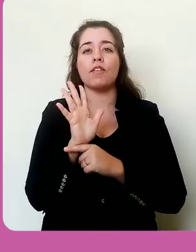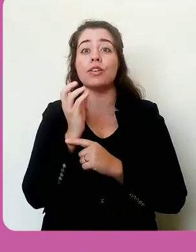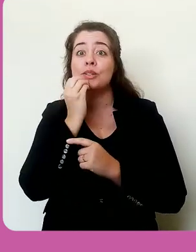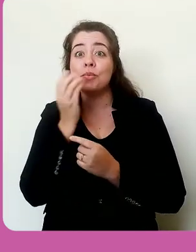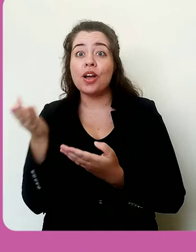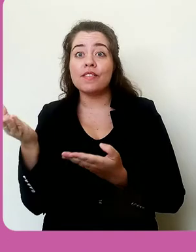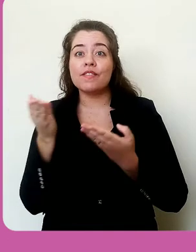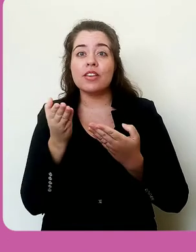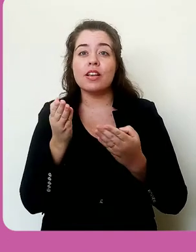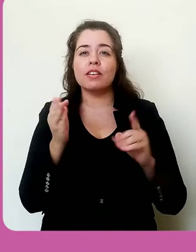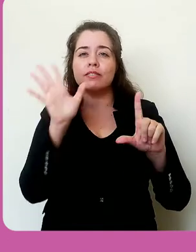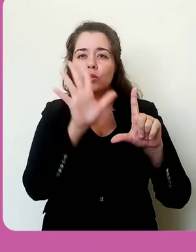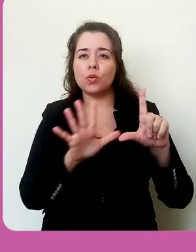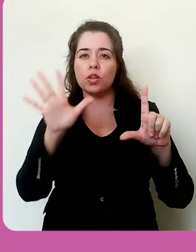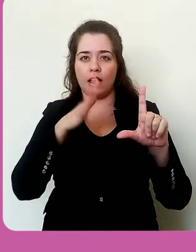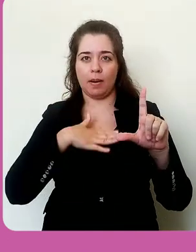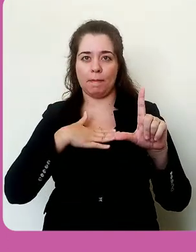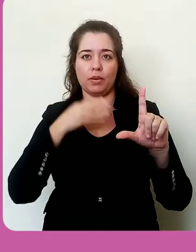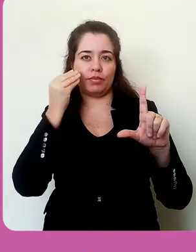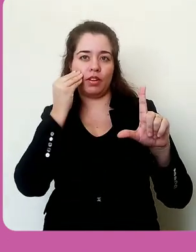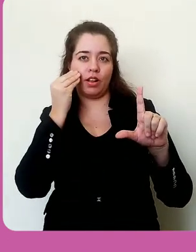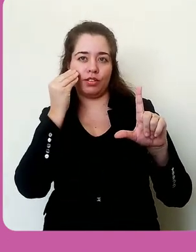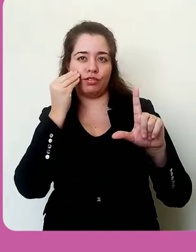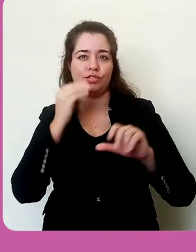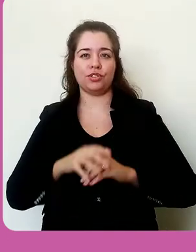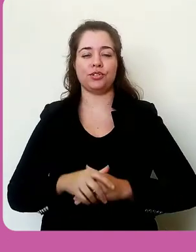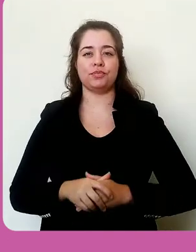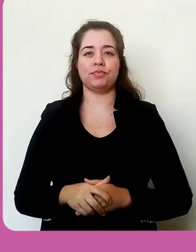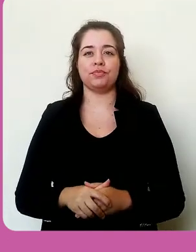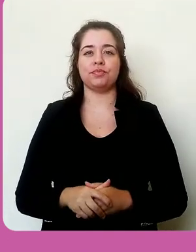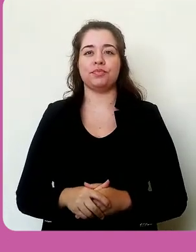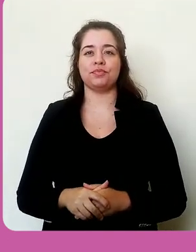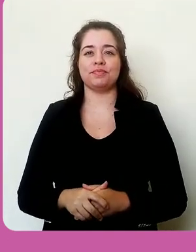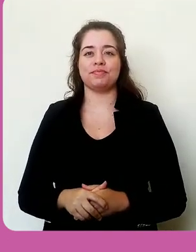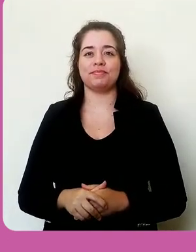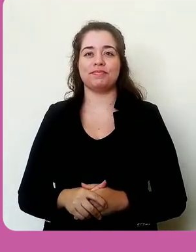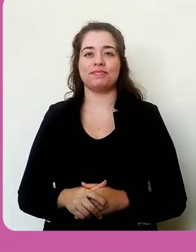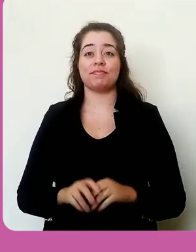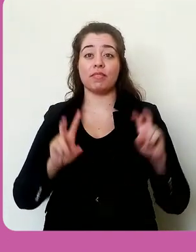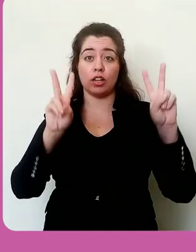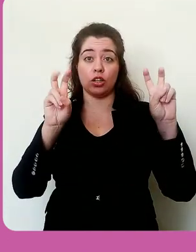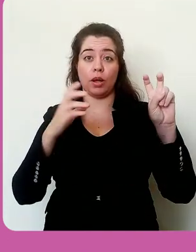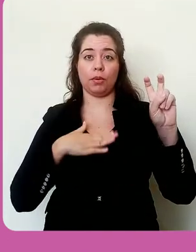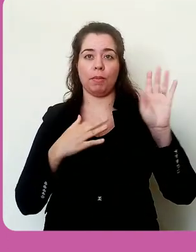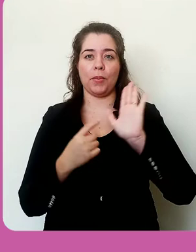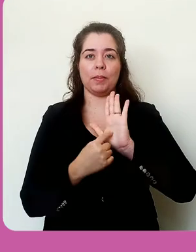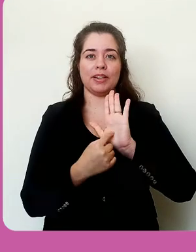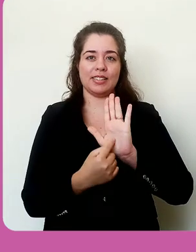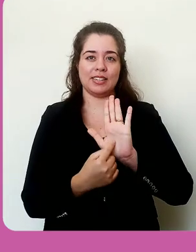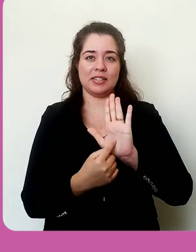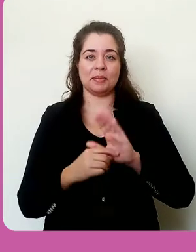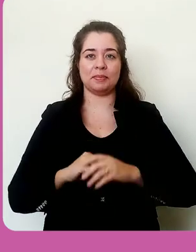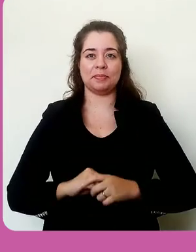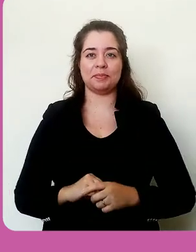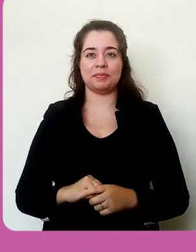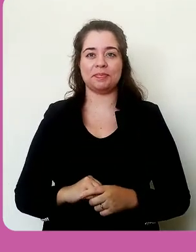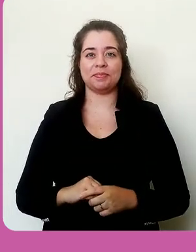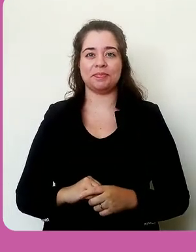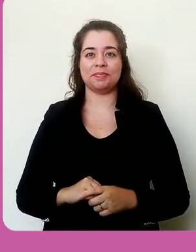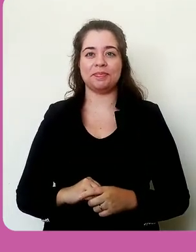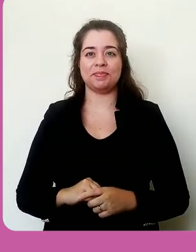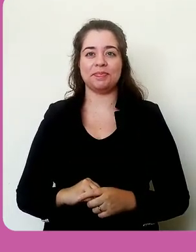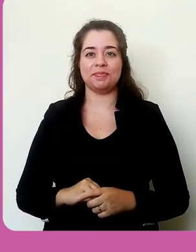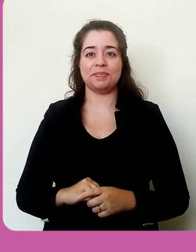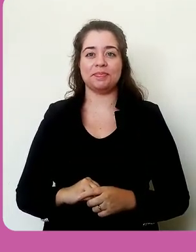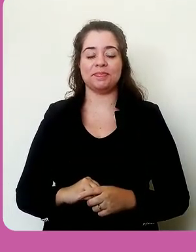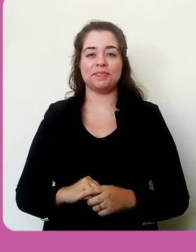apresentação deste curso. Bom, a primeira coisa a se fazer é você abrir o YouTube e procurar